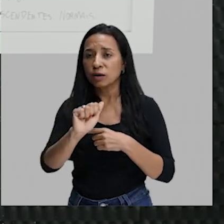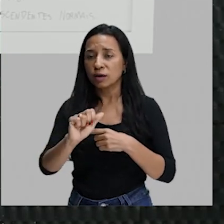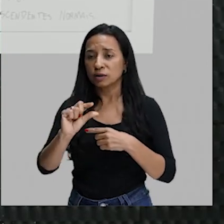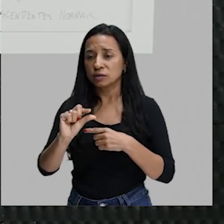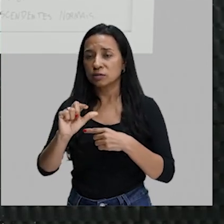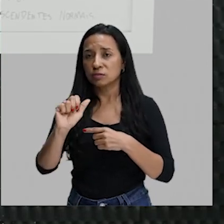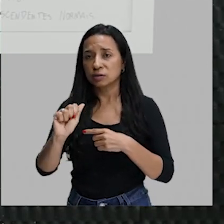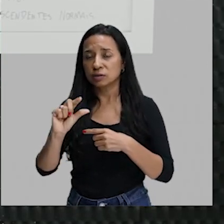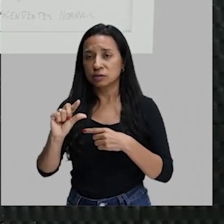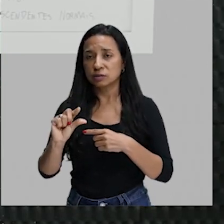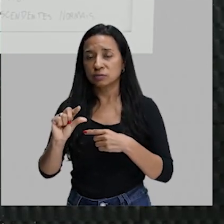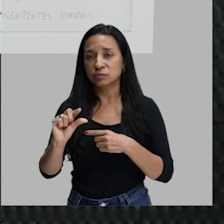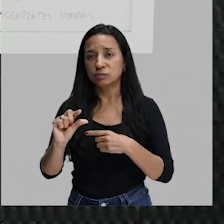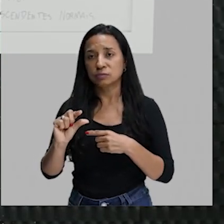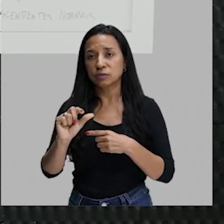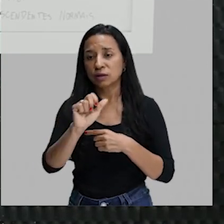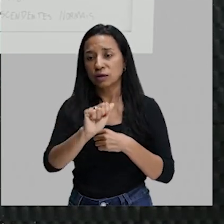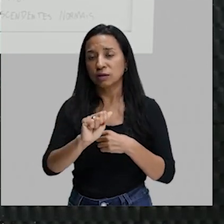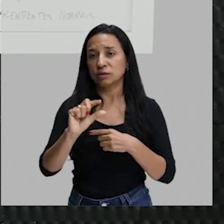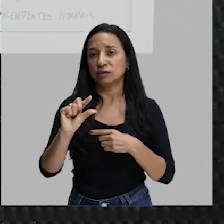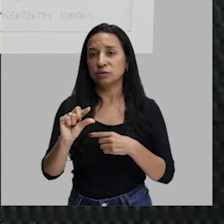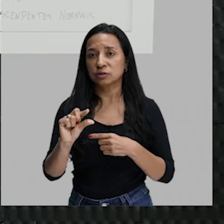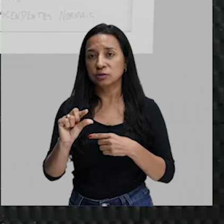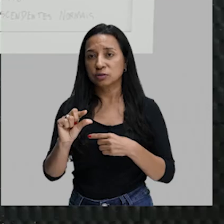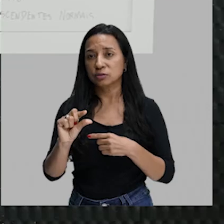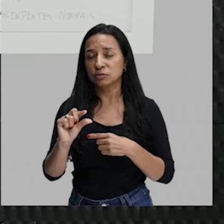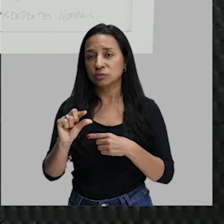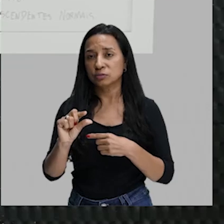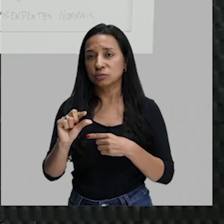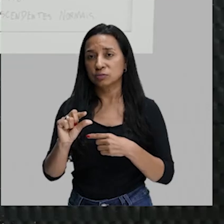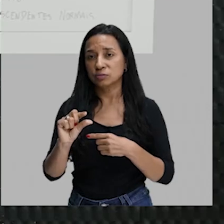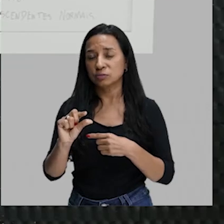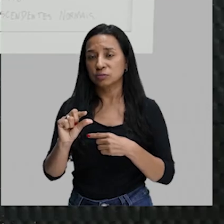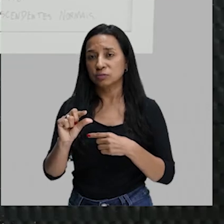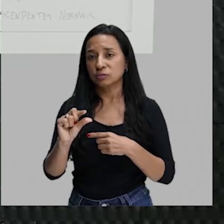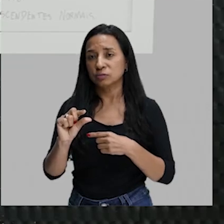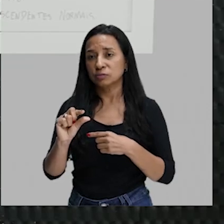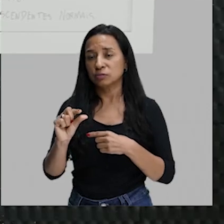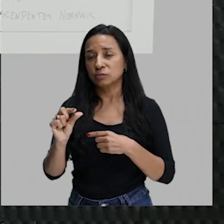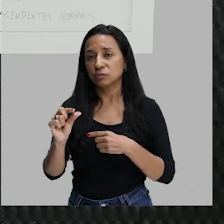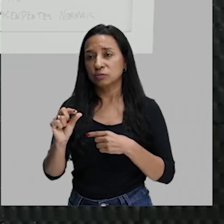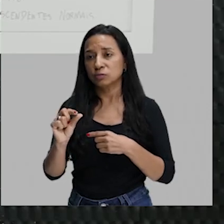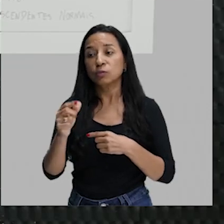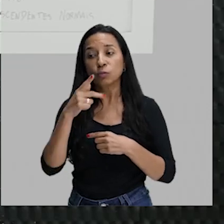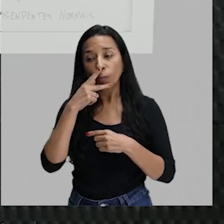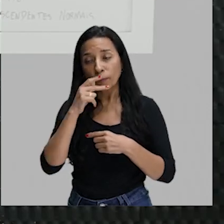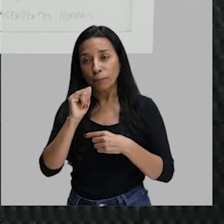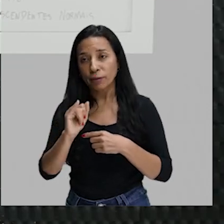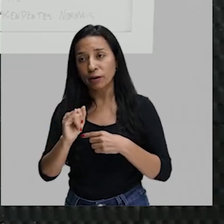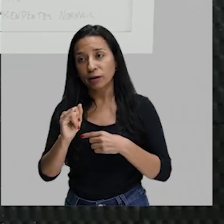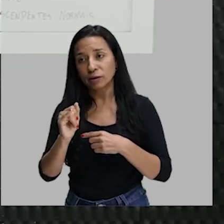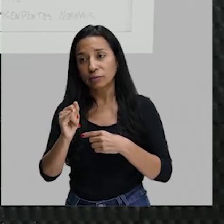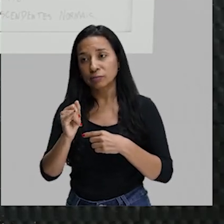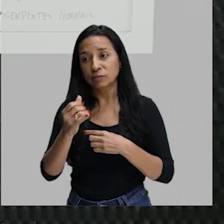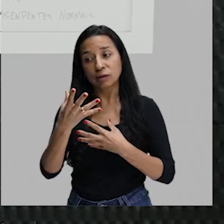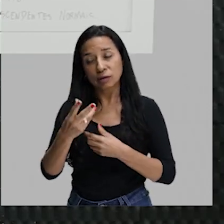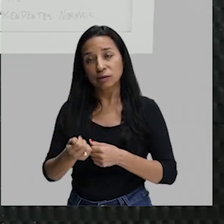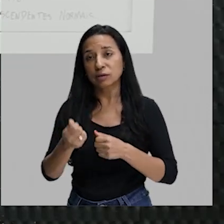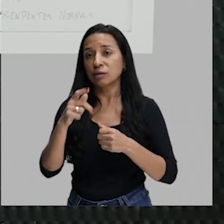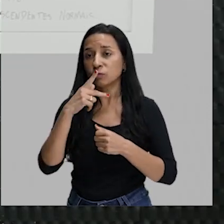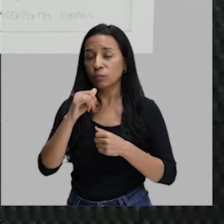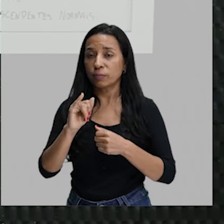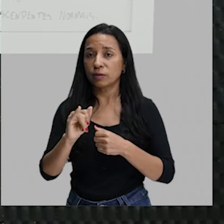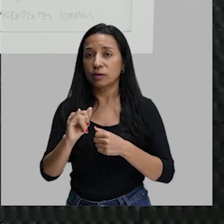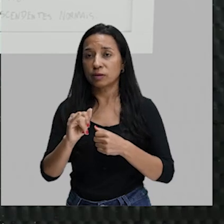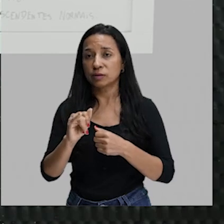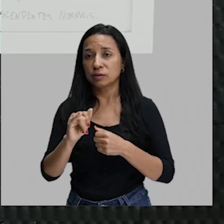azinho. Eu sei que um azinho, ele recebe de quem? Ele vai receber do pai, tá? Esse outro azinho